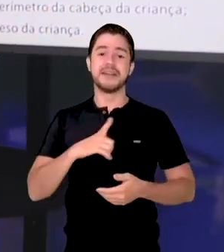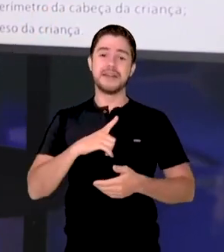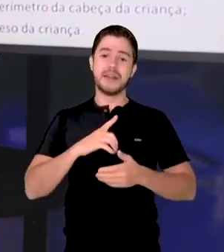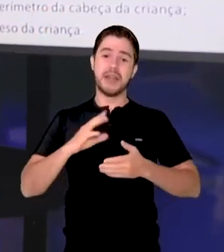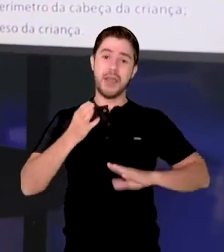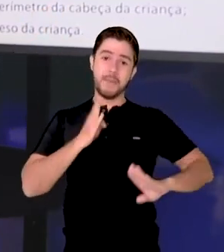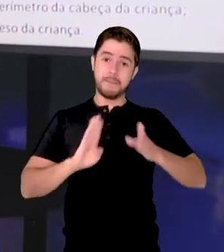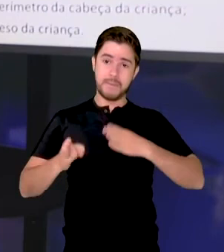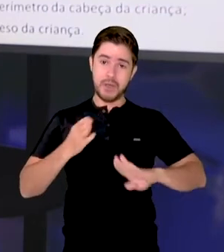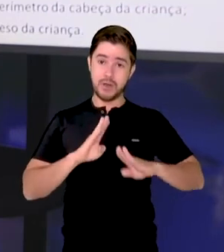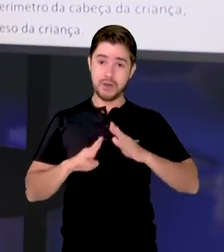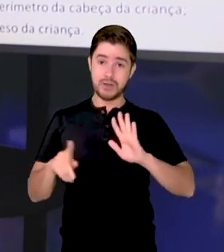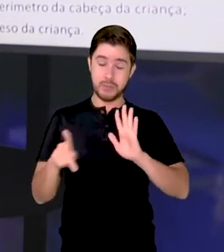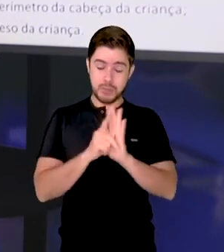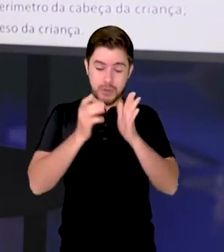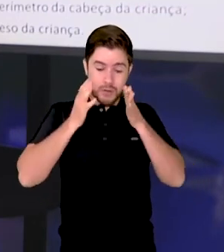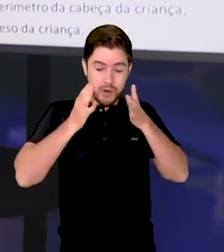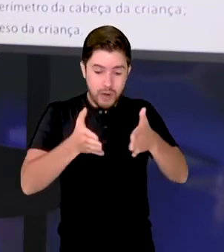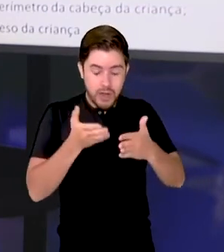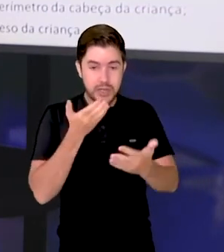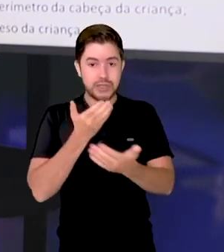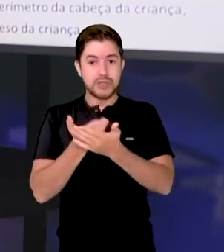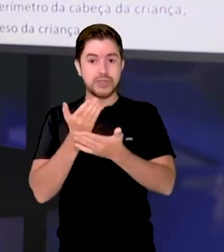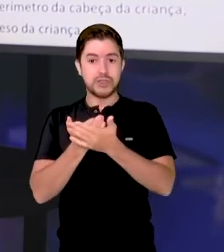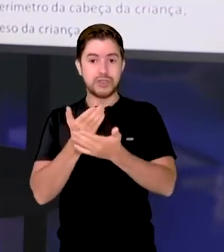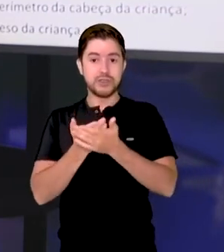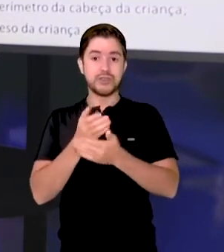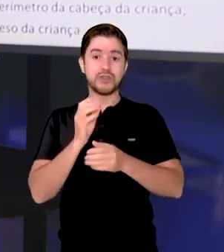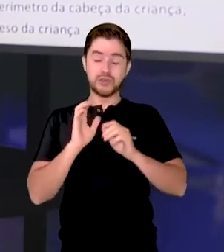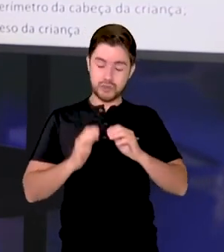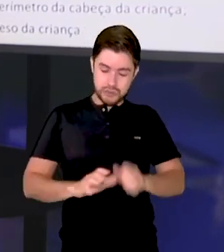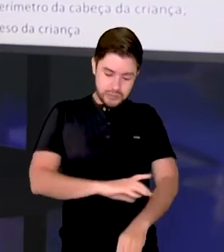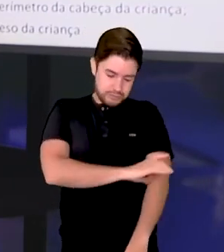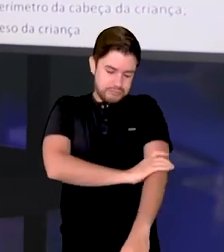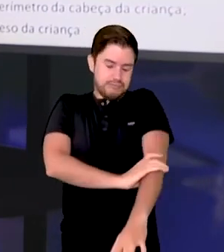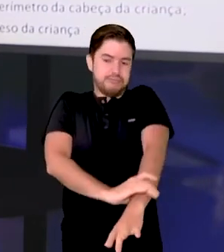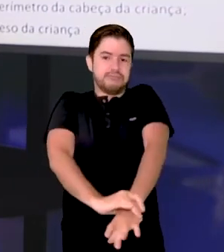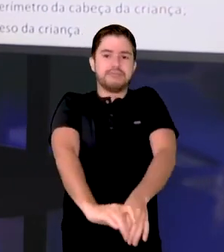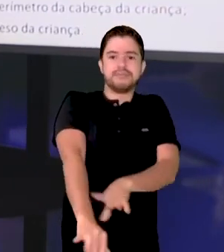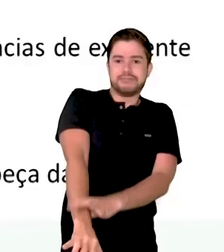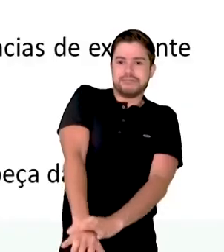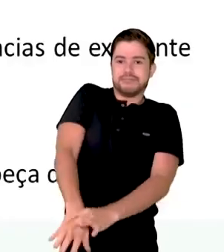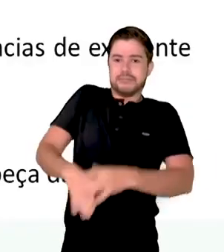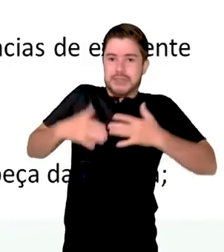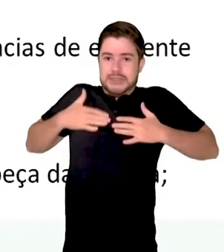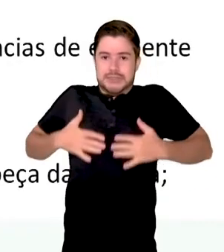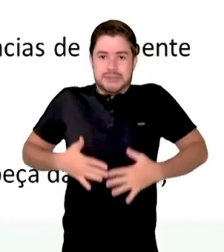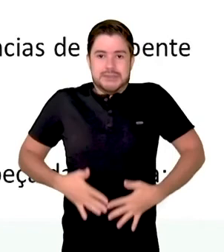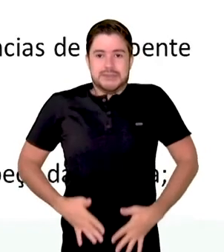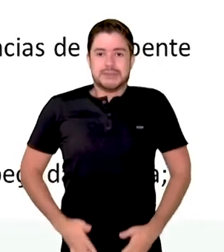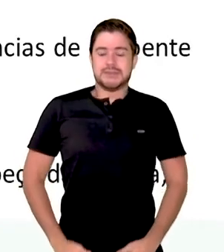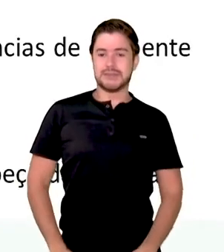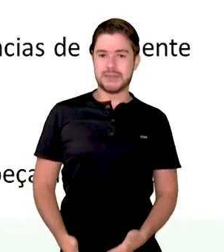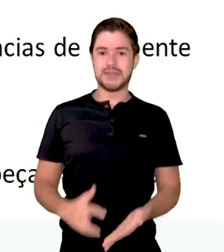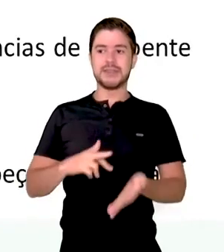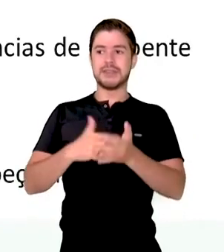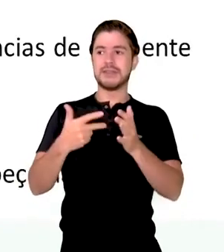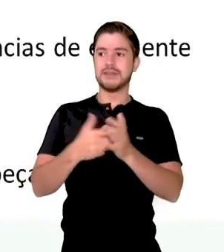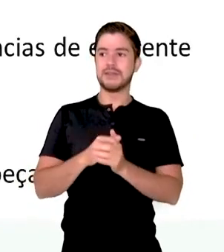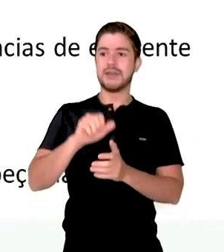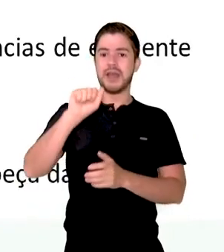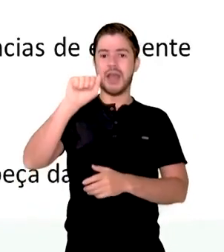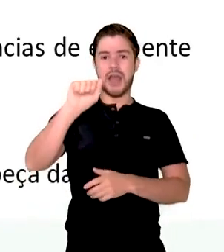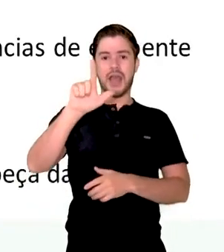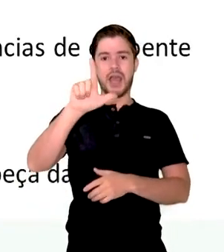biologia que estuda exatamente esses crescimento de beleza esses crescimento são chamados de alometria